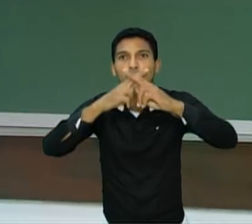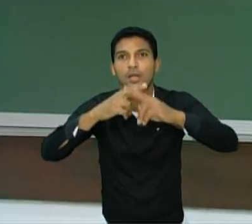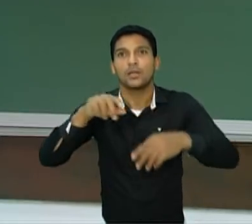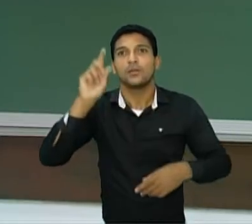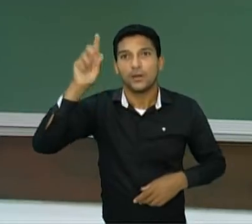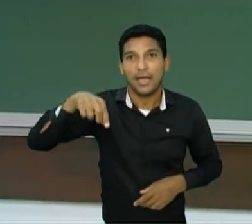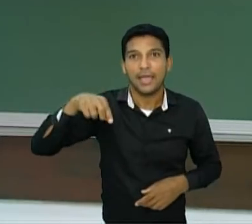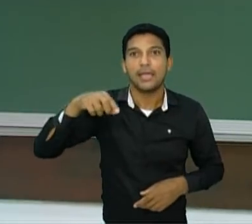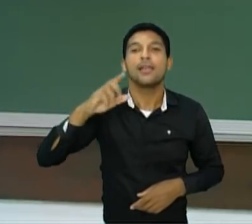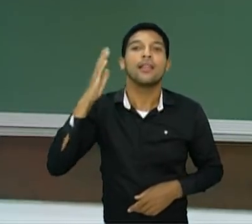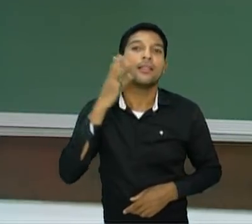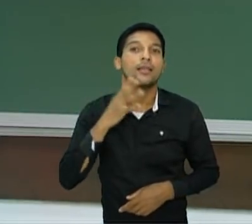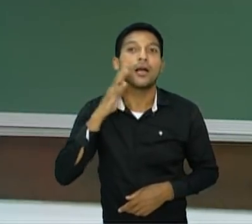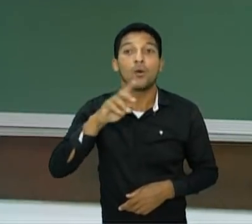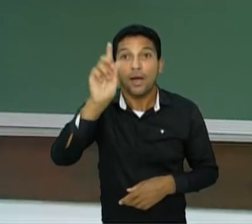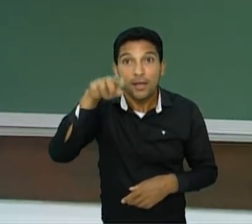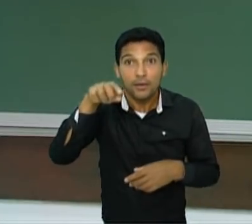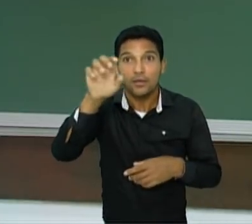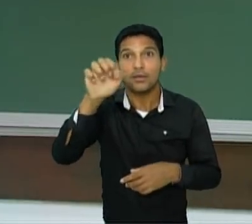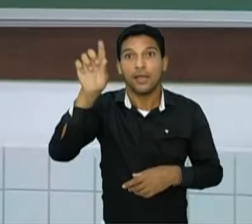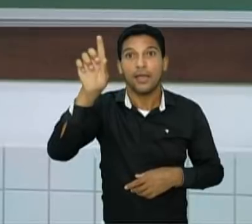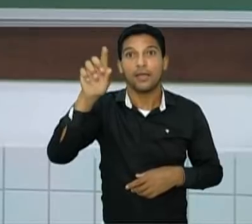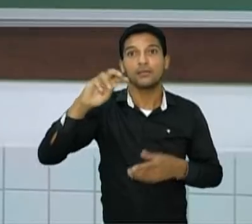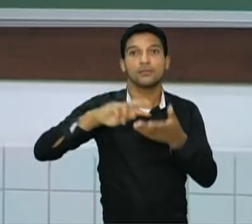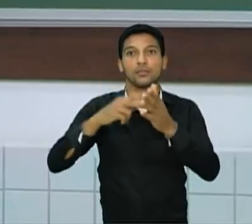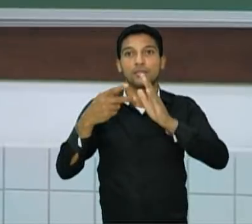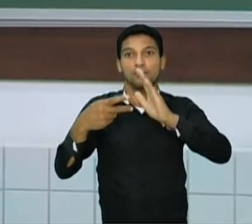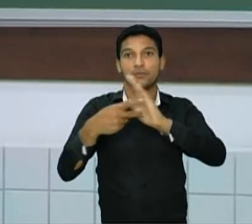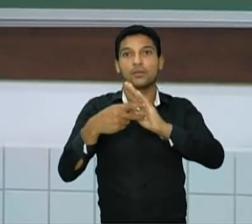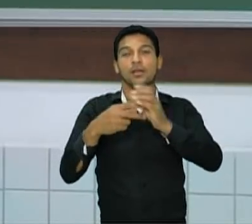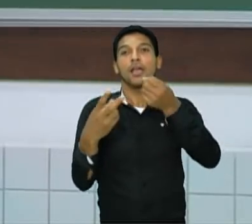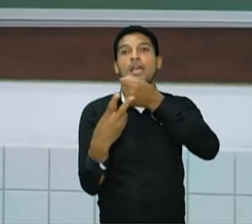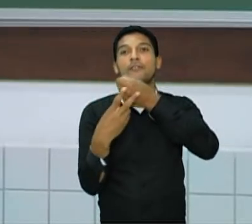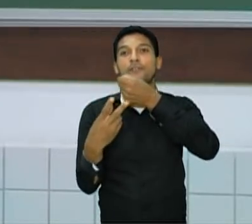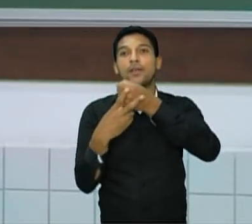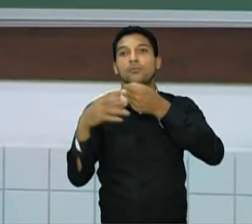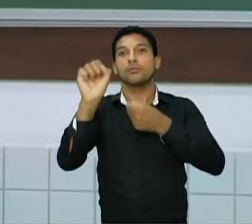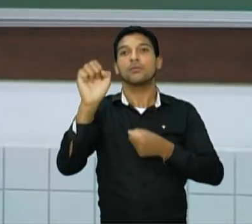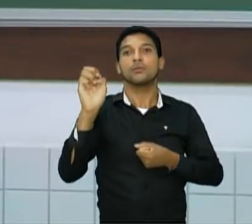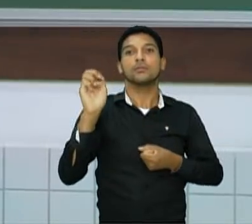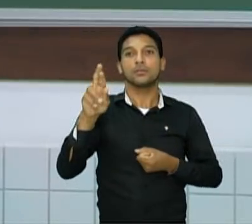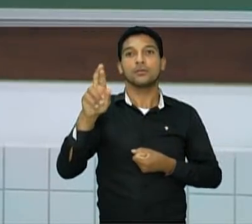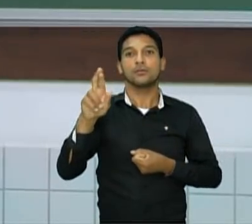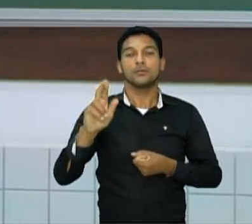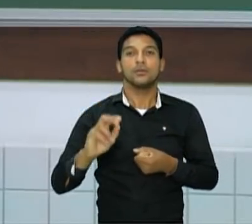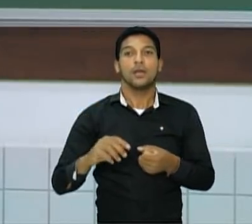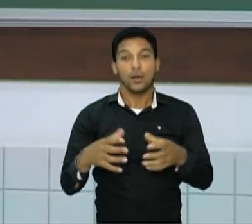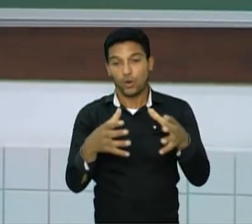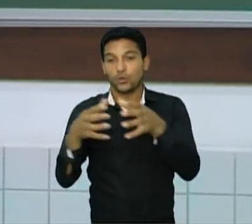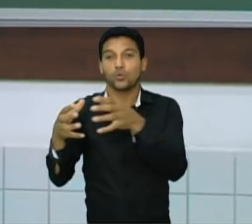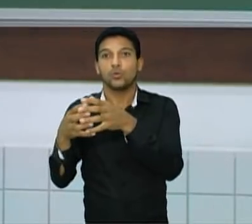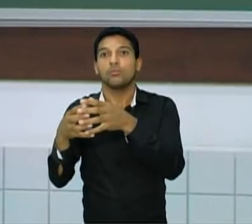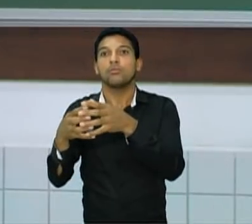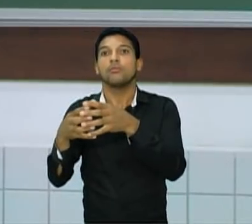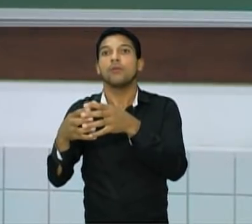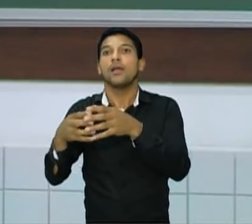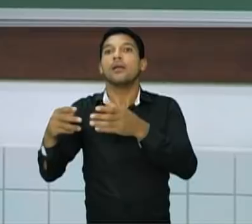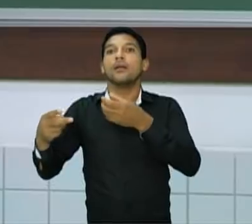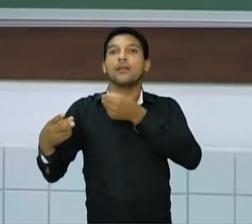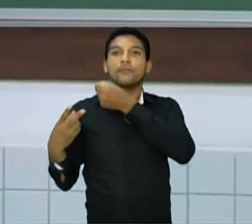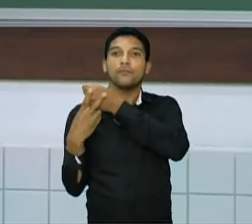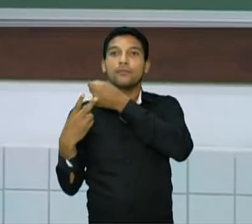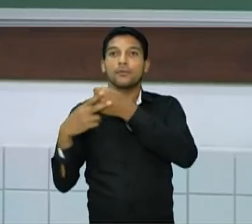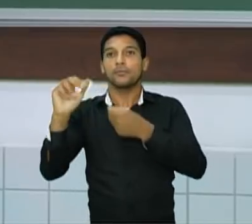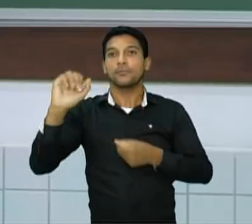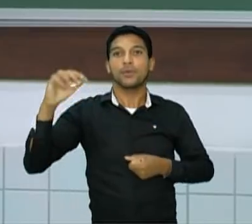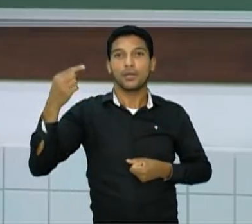É vem do verbo ser. O segundo grupo dos verbos são os verbos de ação. Esses são mais fáceis. Tudo que é